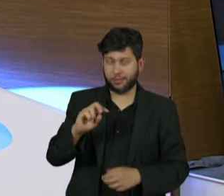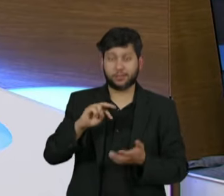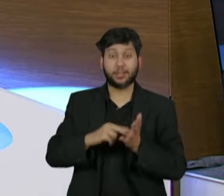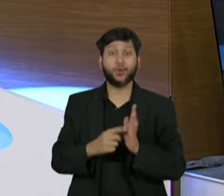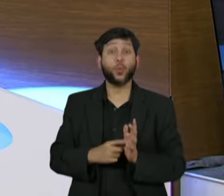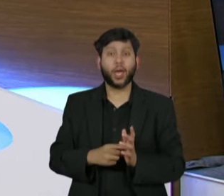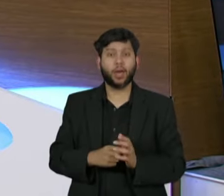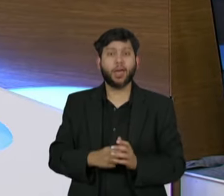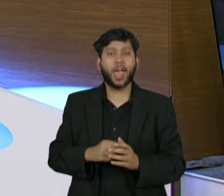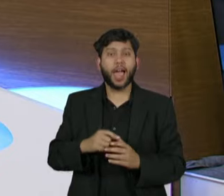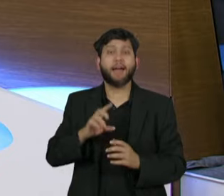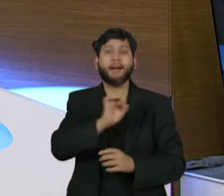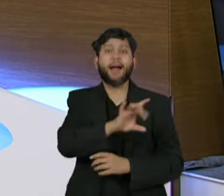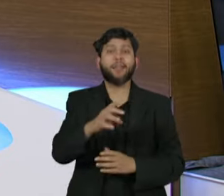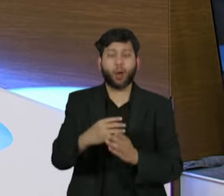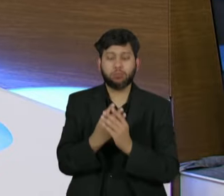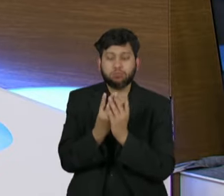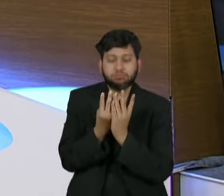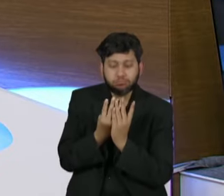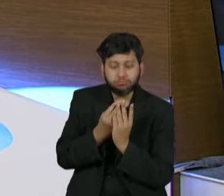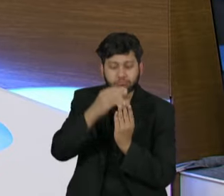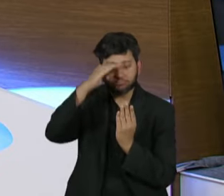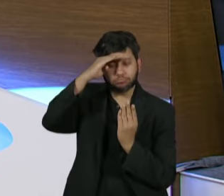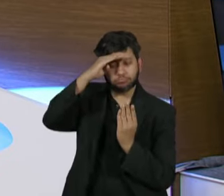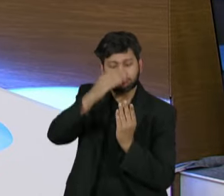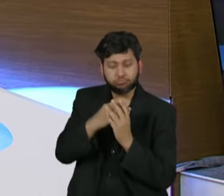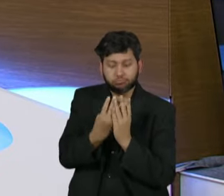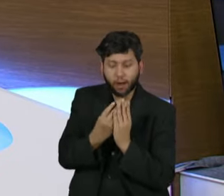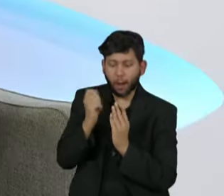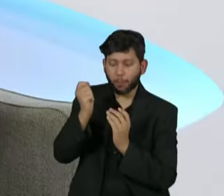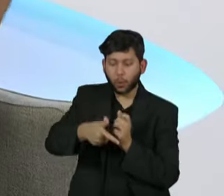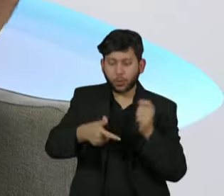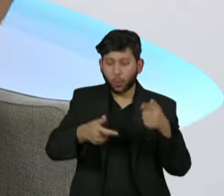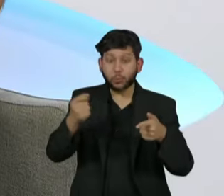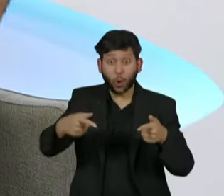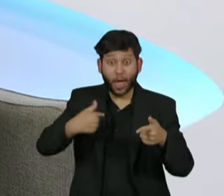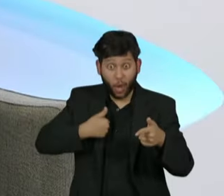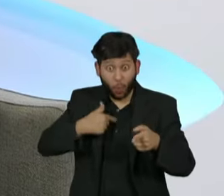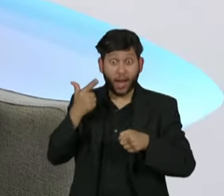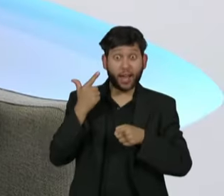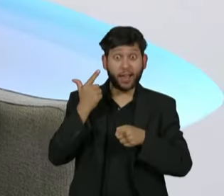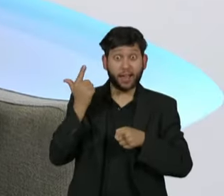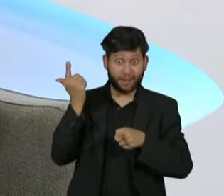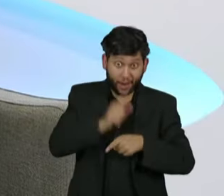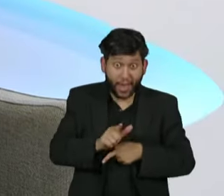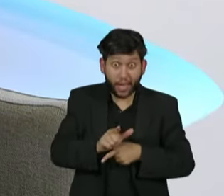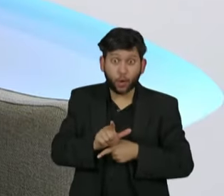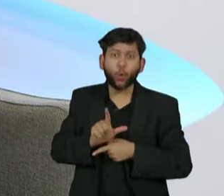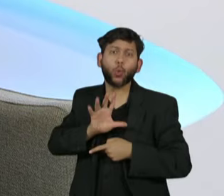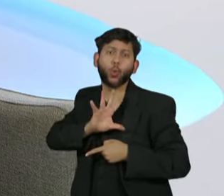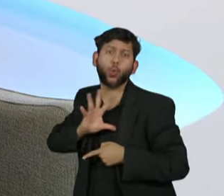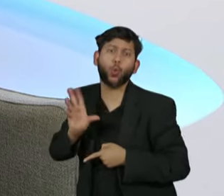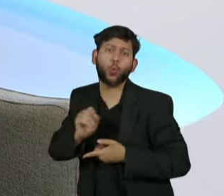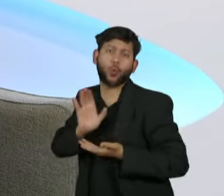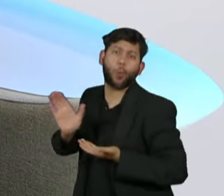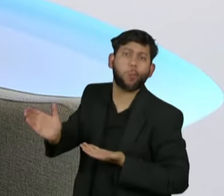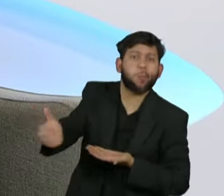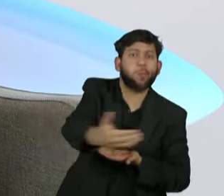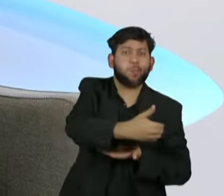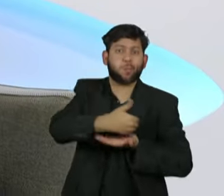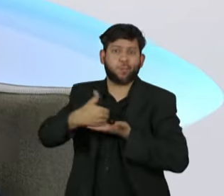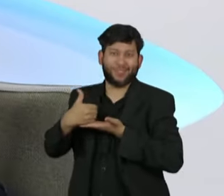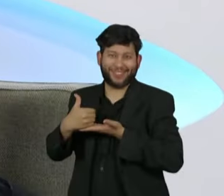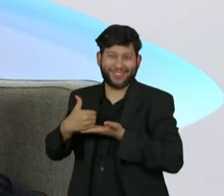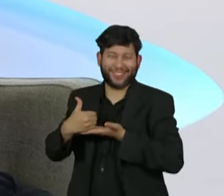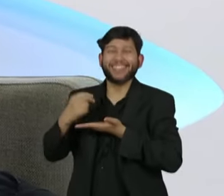tudo ou seja em cada nicho de Negócios em rede e nós estamos falando de negócios sobre a internet haveria um